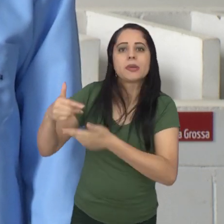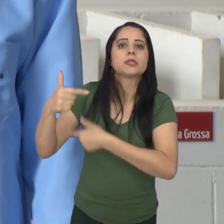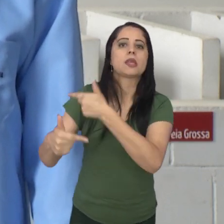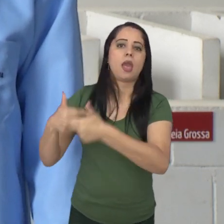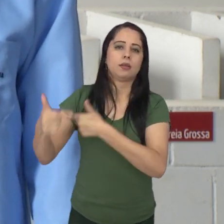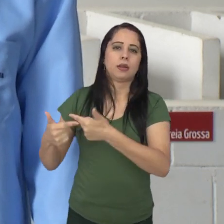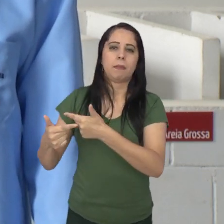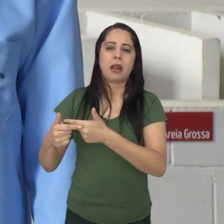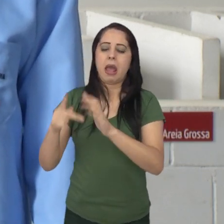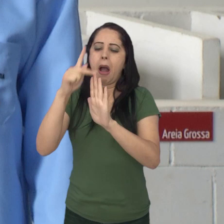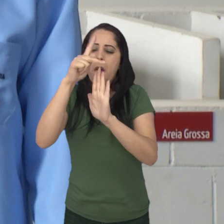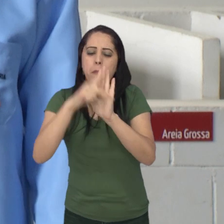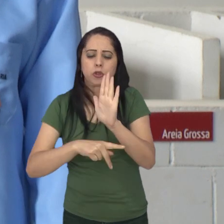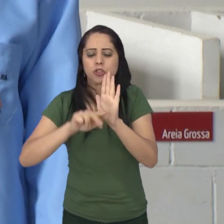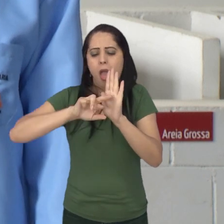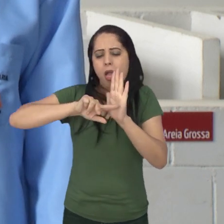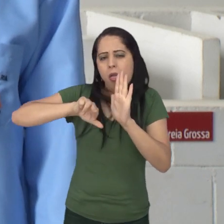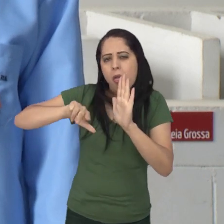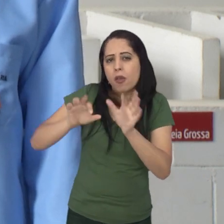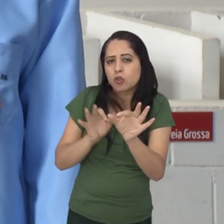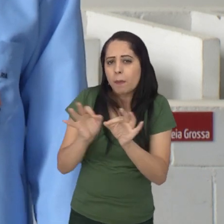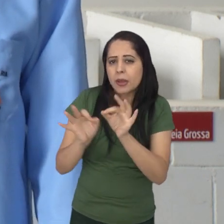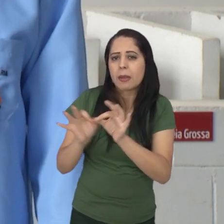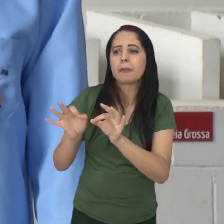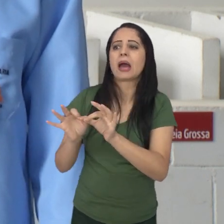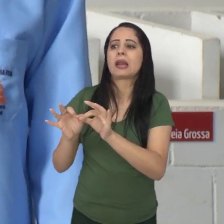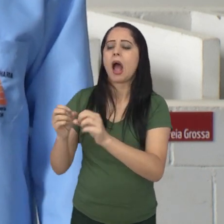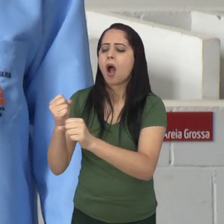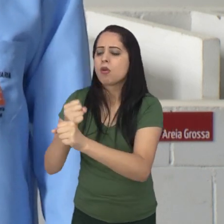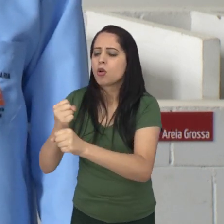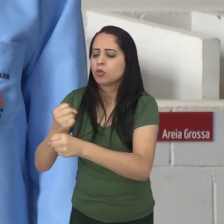com alguns projetos,